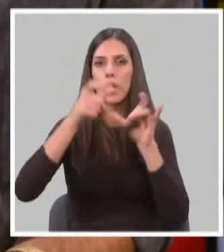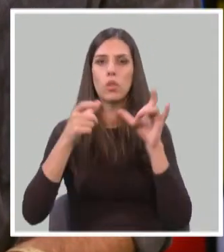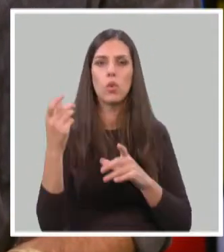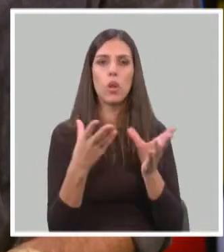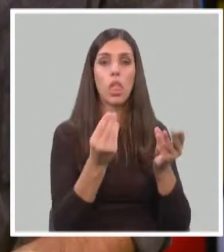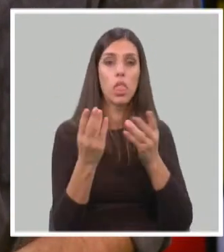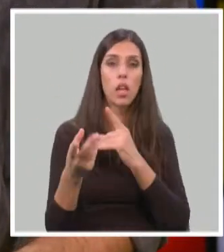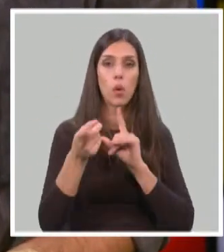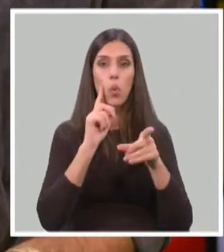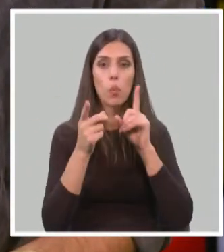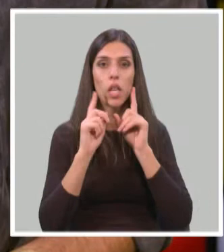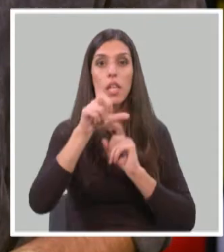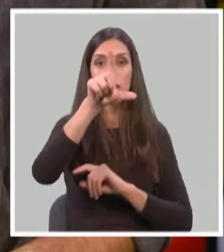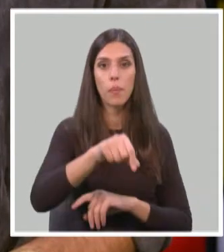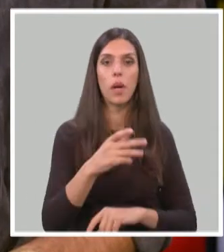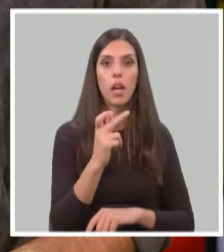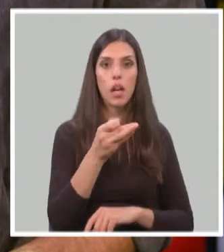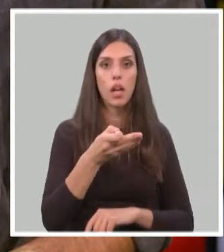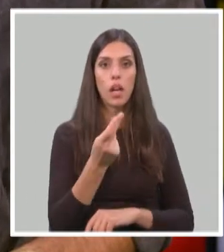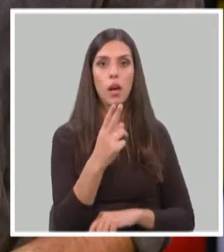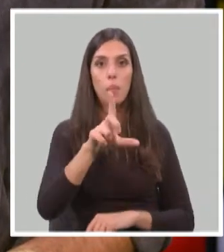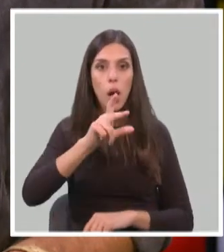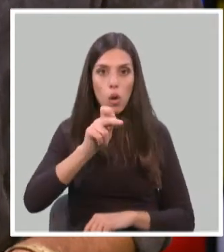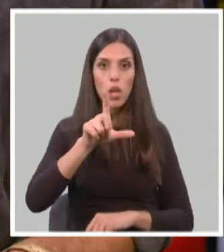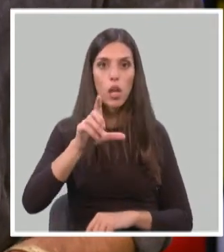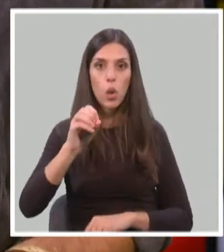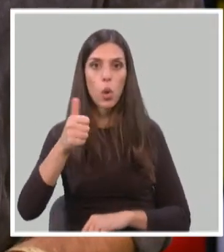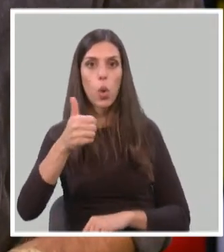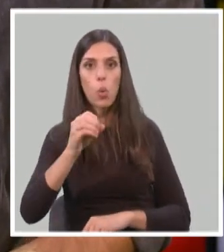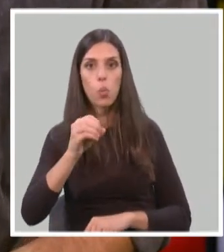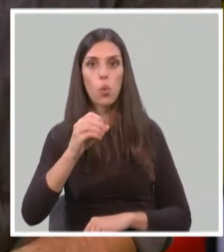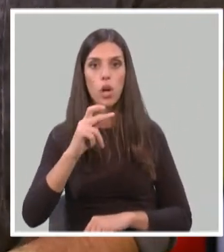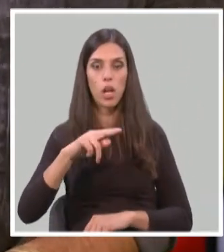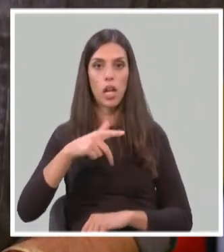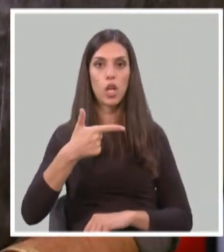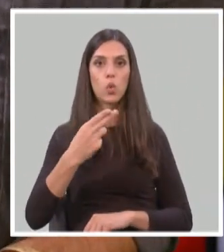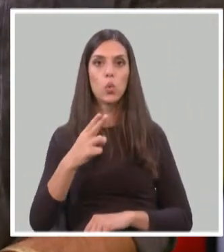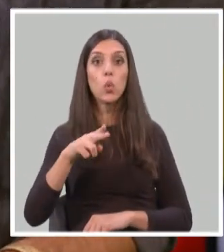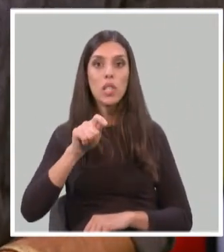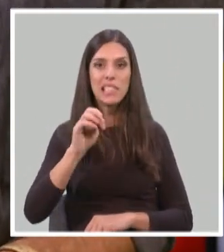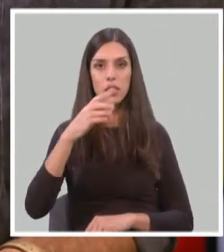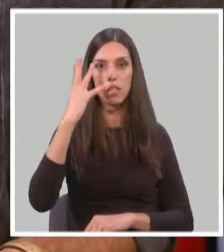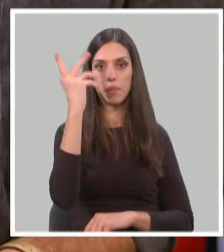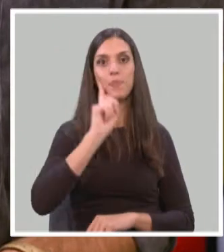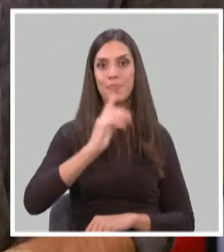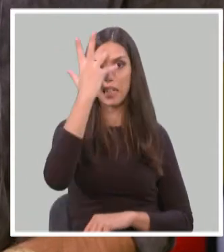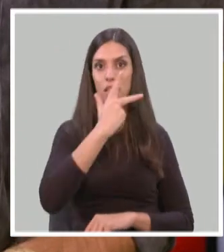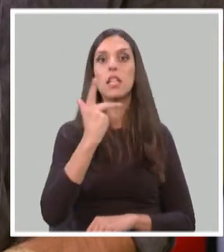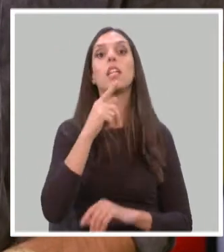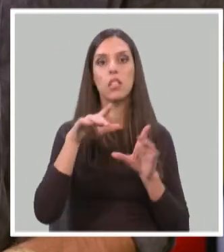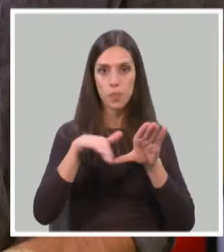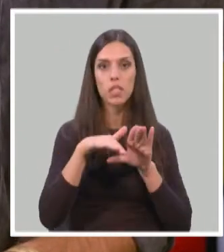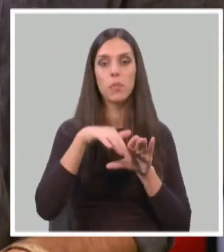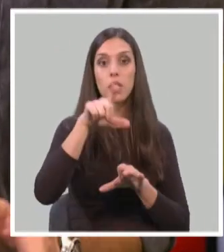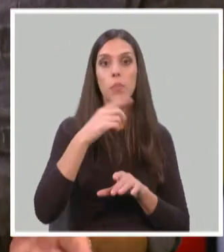ligada à comédia e ao entretenimento. E também lá está a Paula Lobo Antunes. Estou muito curioso para ver o que é que a Paula vai fazer. Sou muito admirador dela enquanto